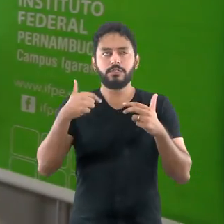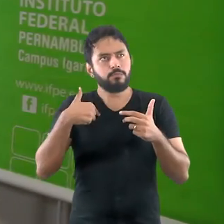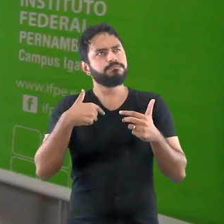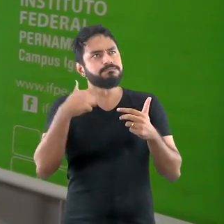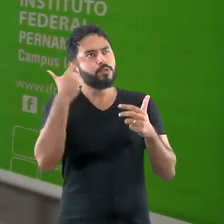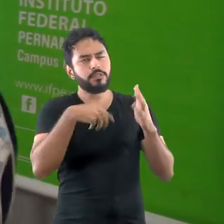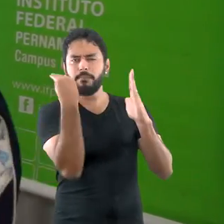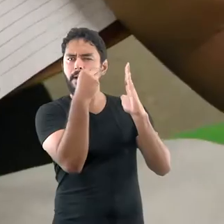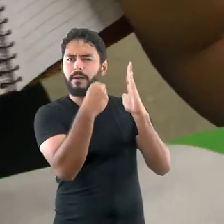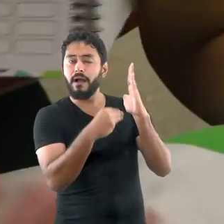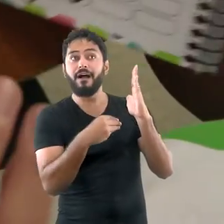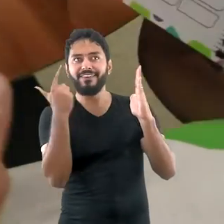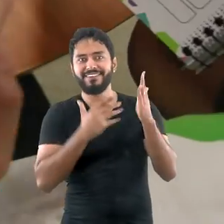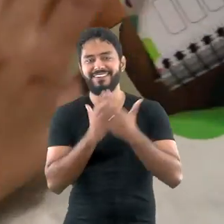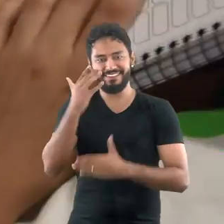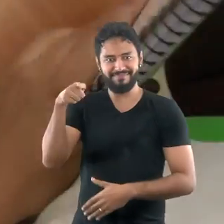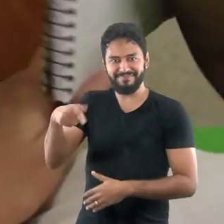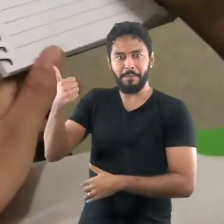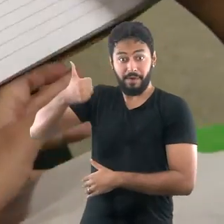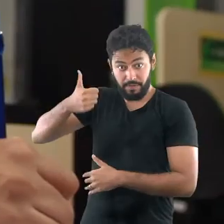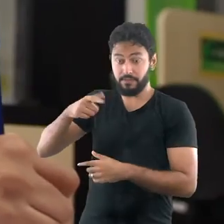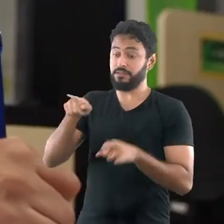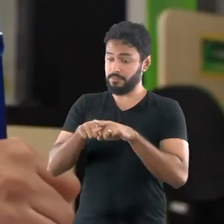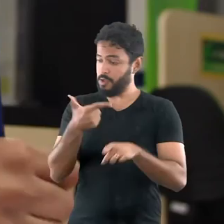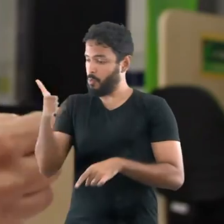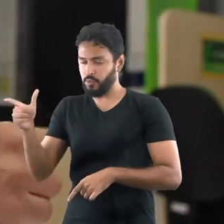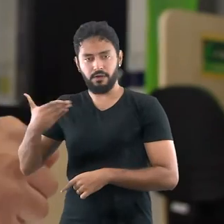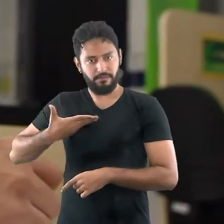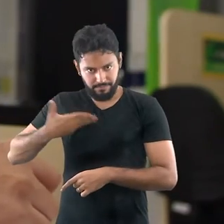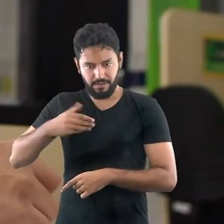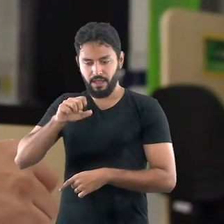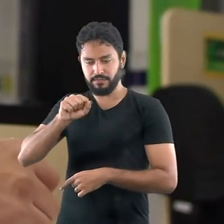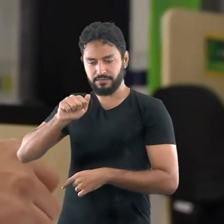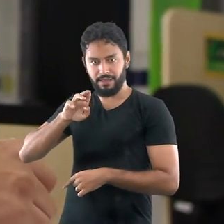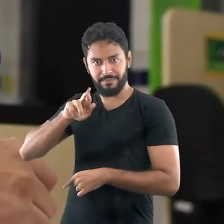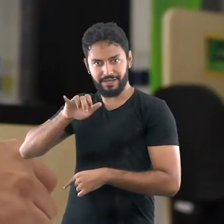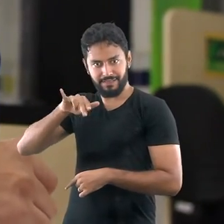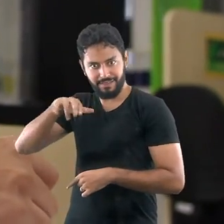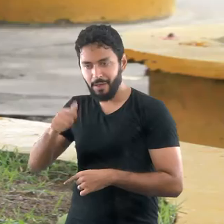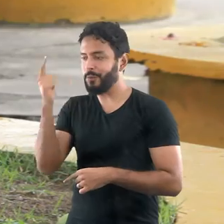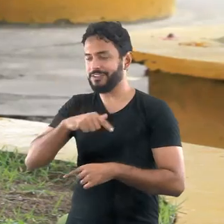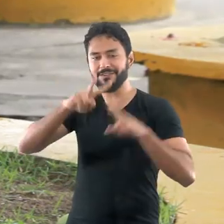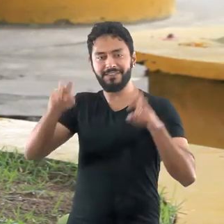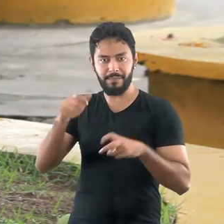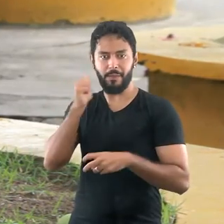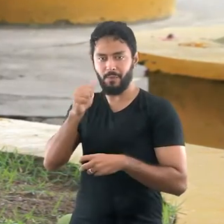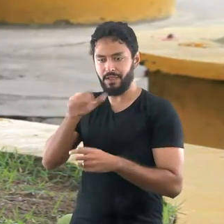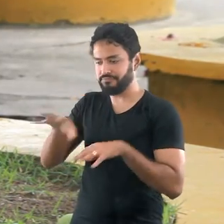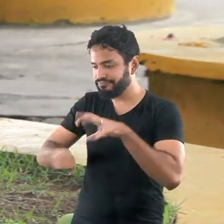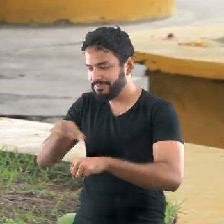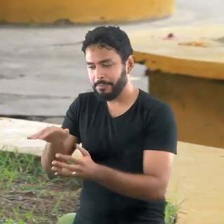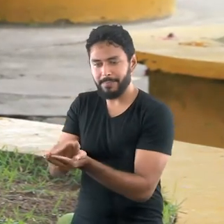lugar, assim como a minha outra amiga, Sabrina, que ficou em segundo, mas falando das mulheres marisqueiras. A história da mulher, ela é excluída